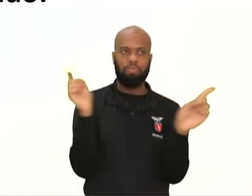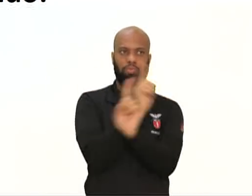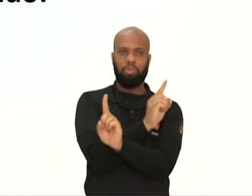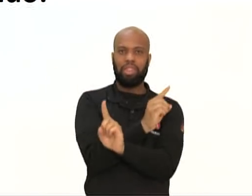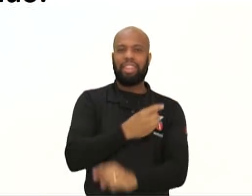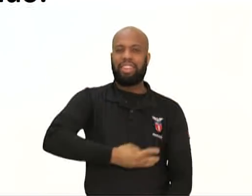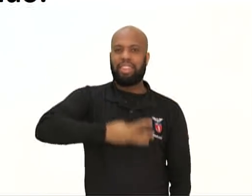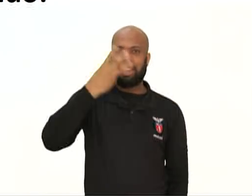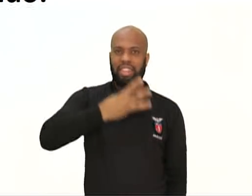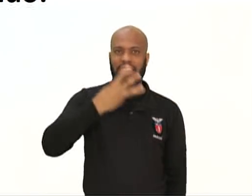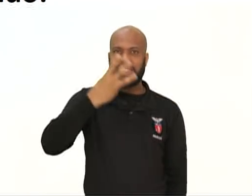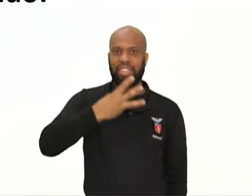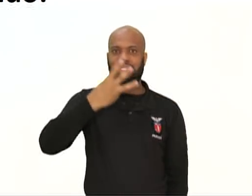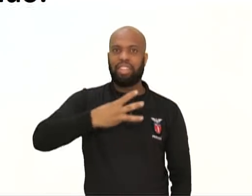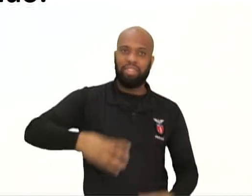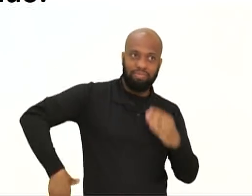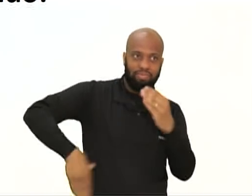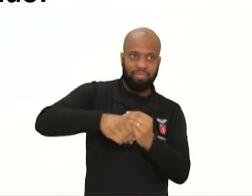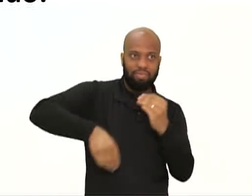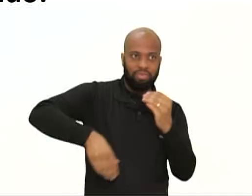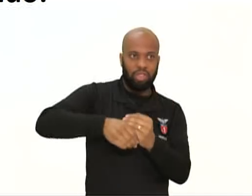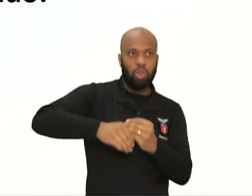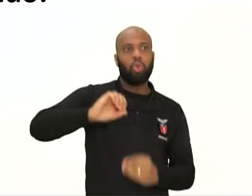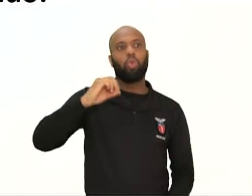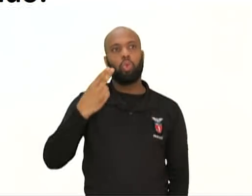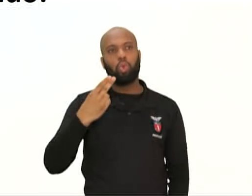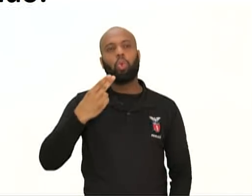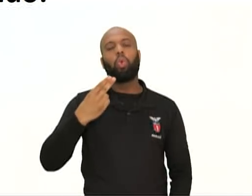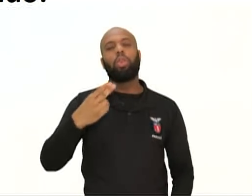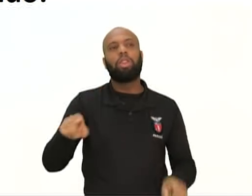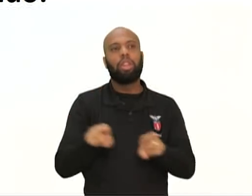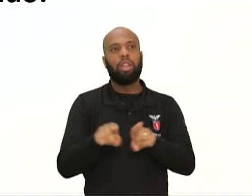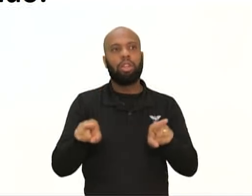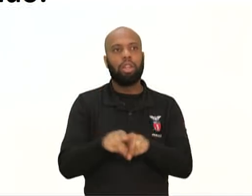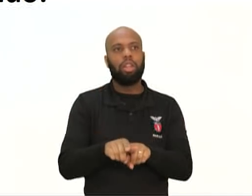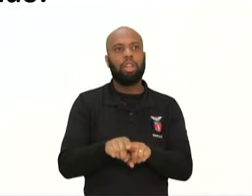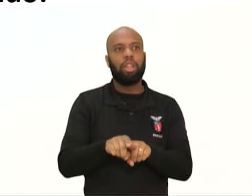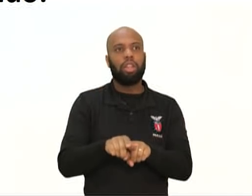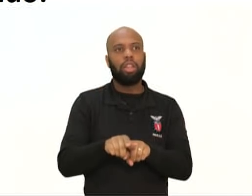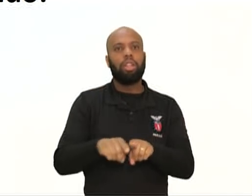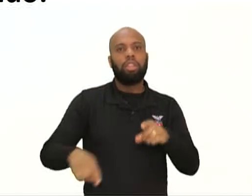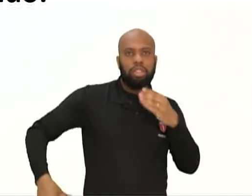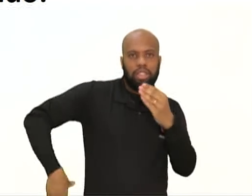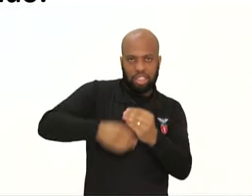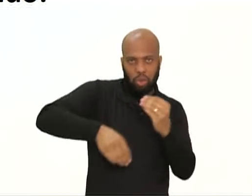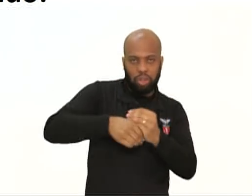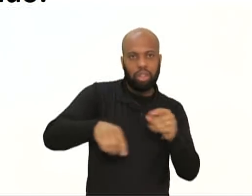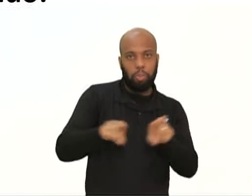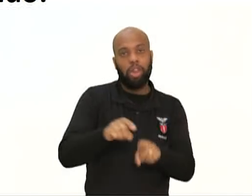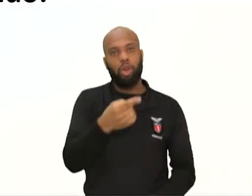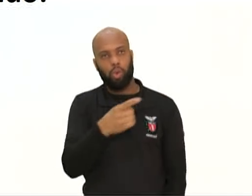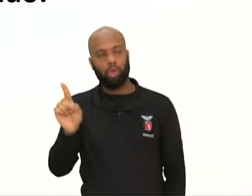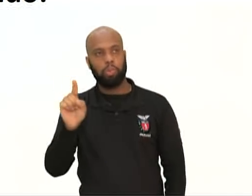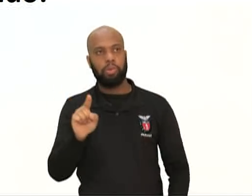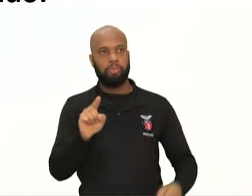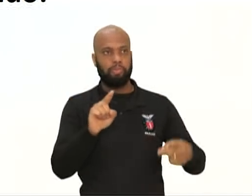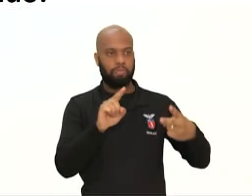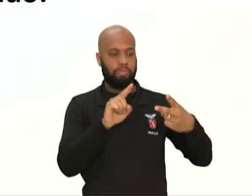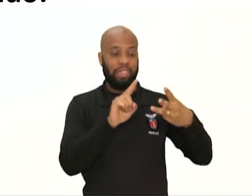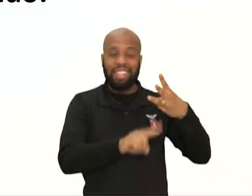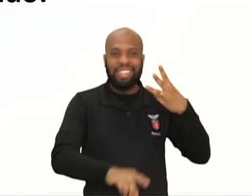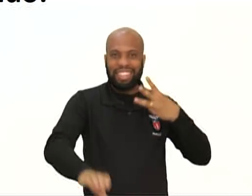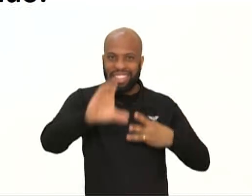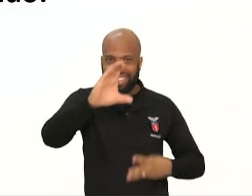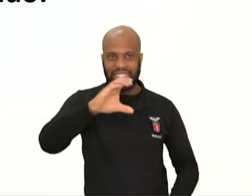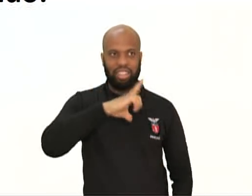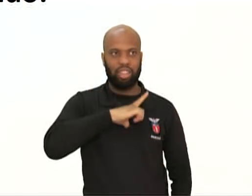oposição, a terceira conjunção é adição ou a última conjunção é adição. Na letra C,